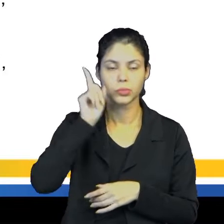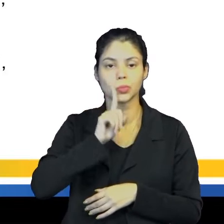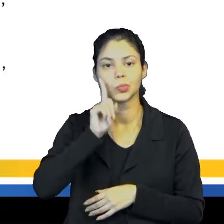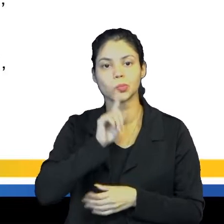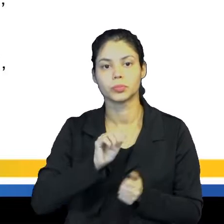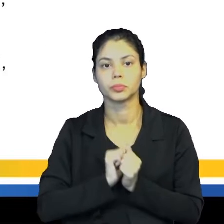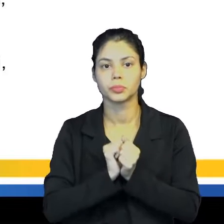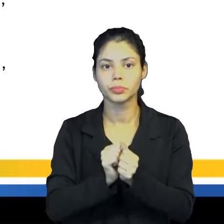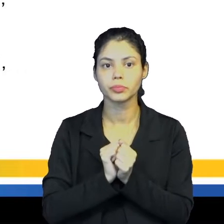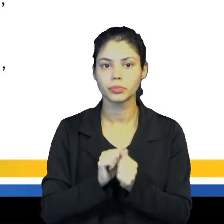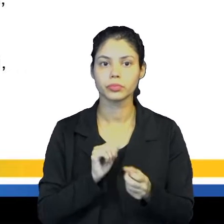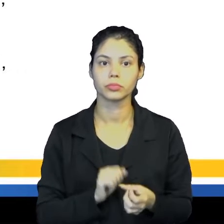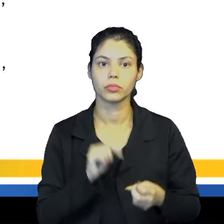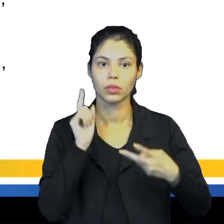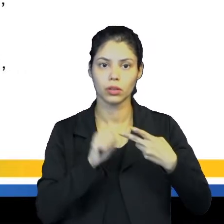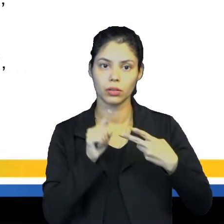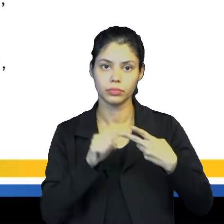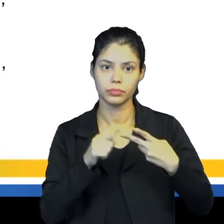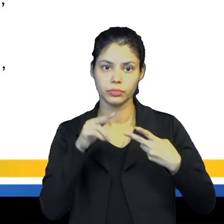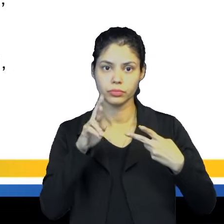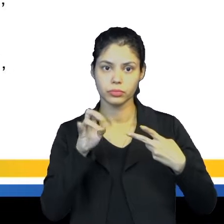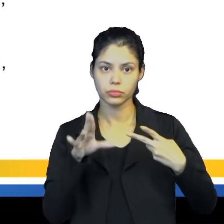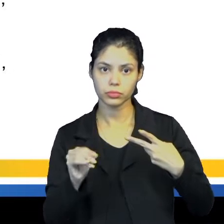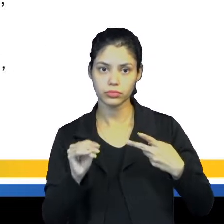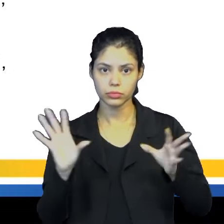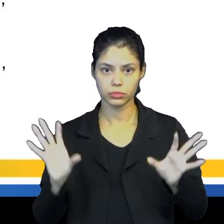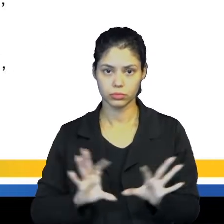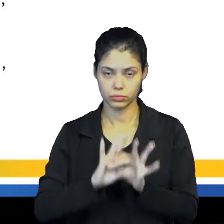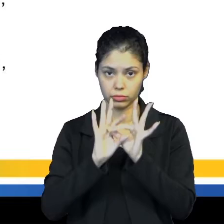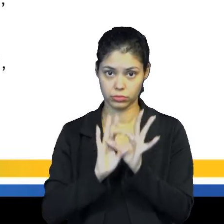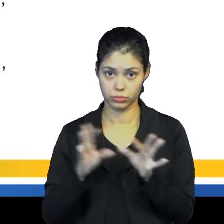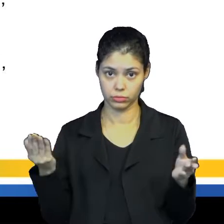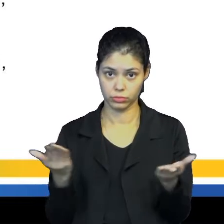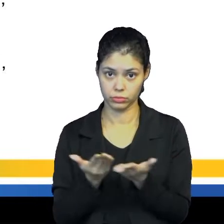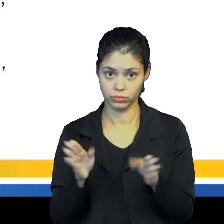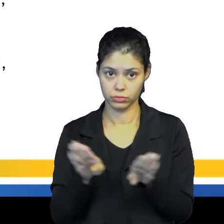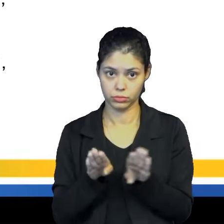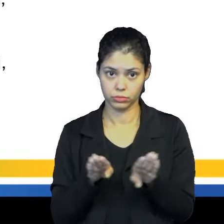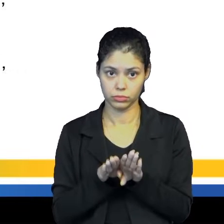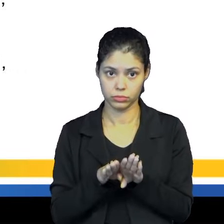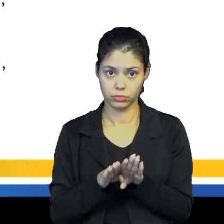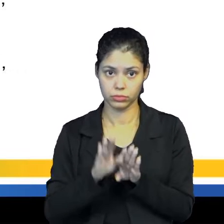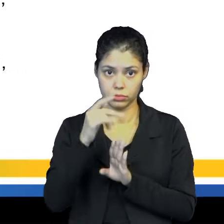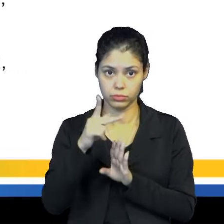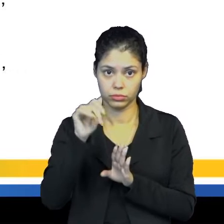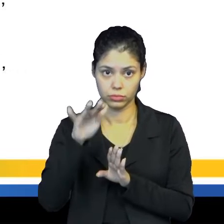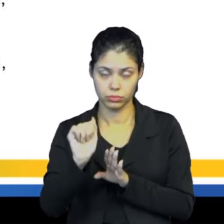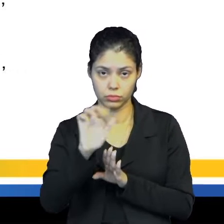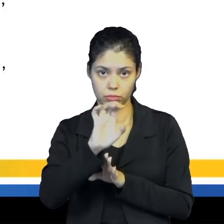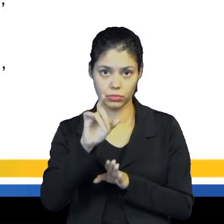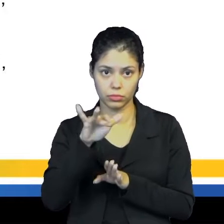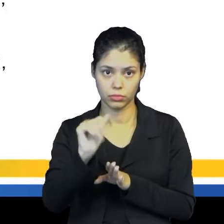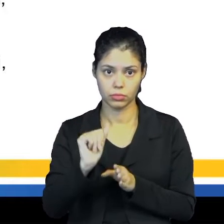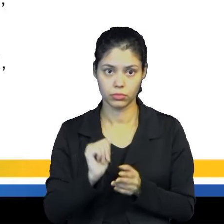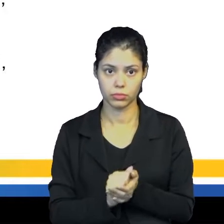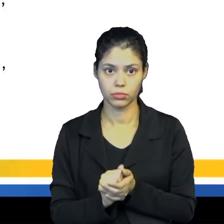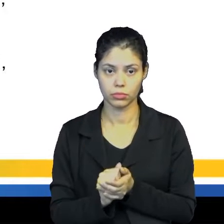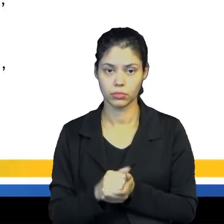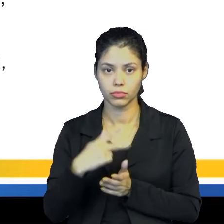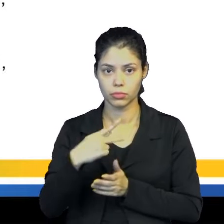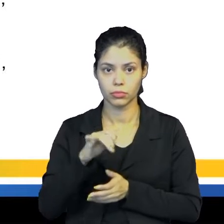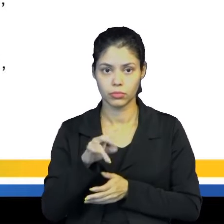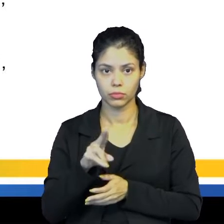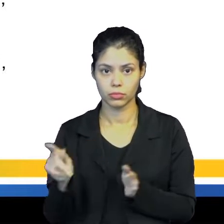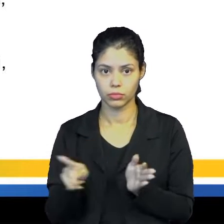onde hoje ali é a Califórnia; Nova Granada, integrada pelos atuais territórios de Colômbia, Panamá e Equador; o Peru, né,